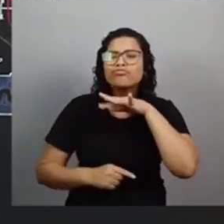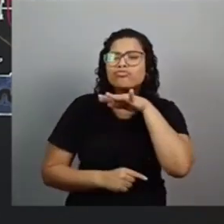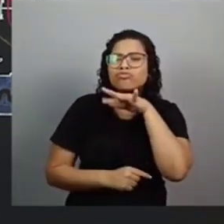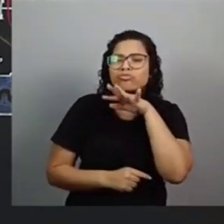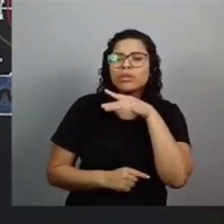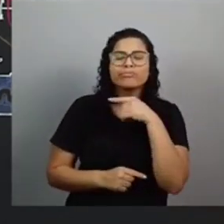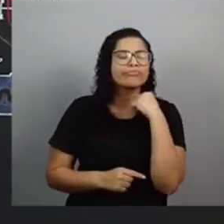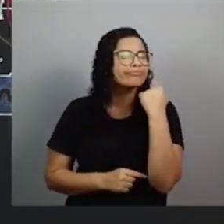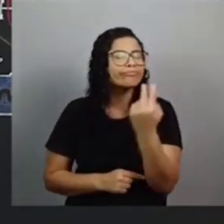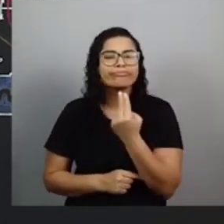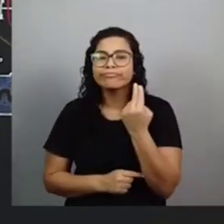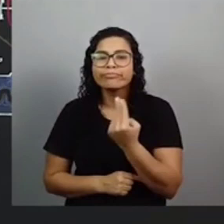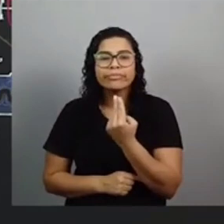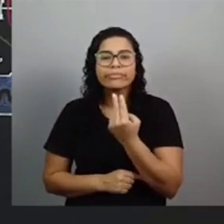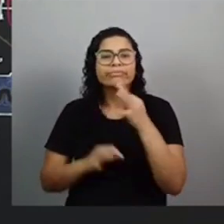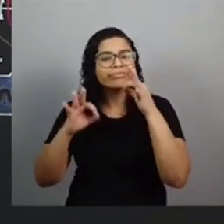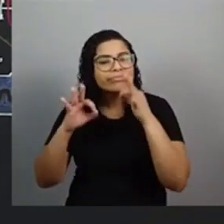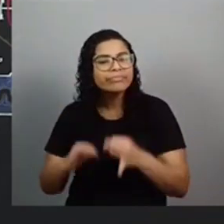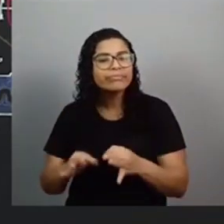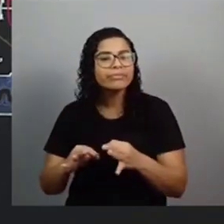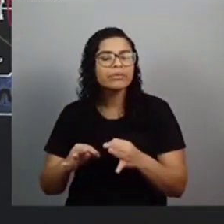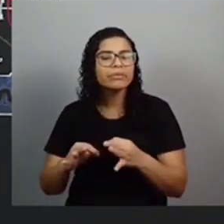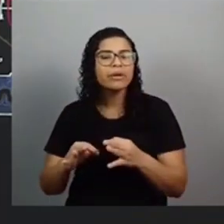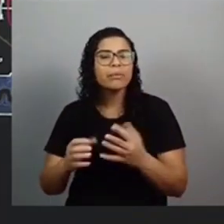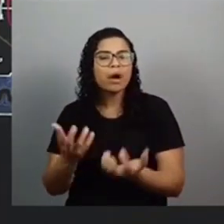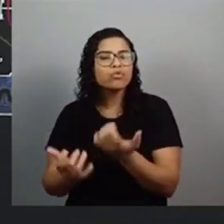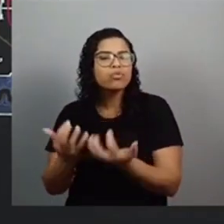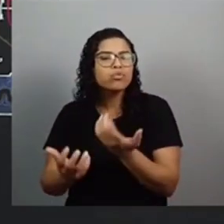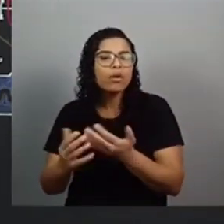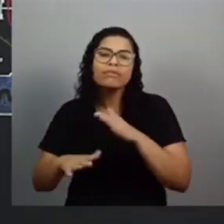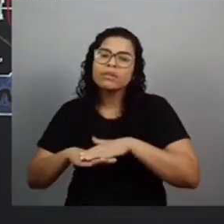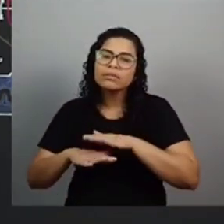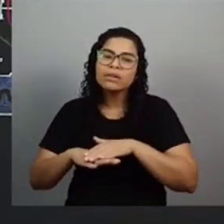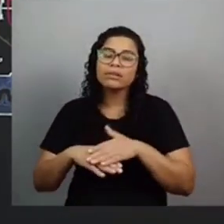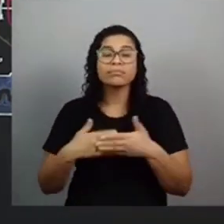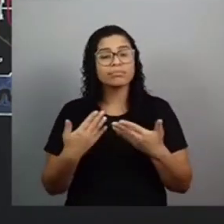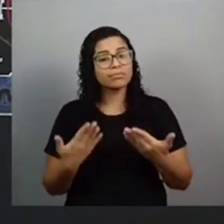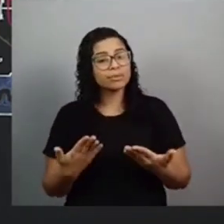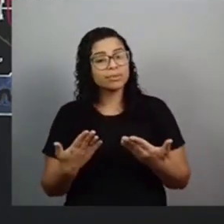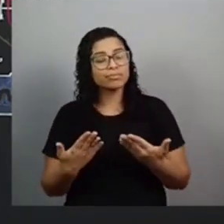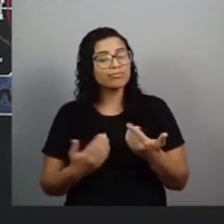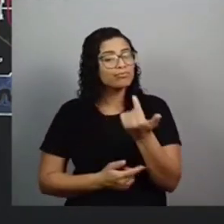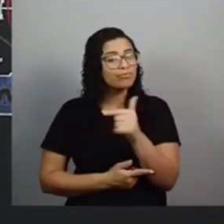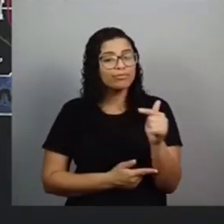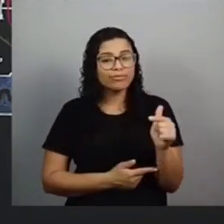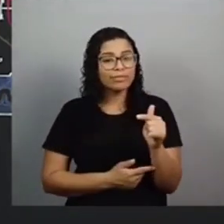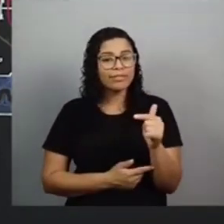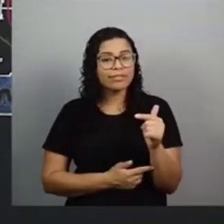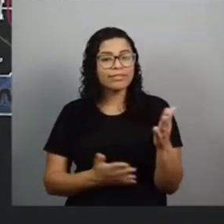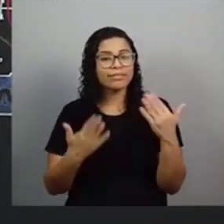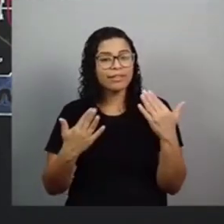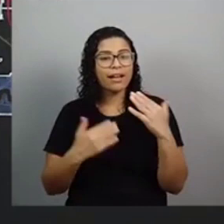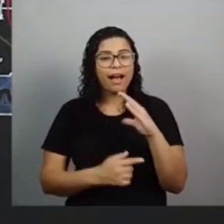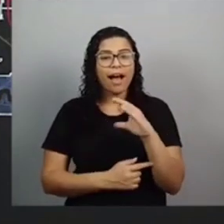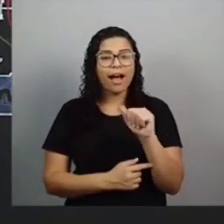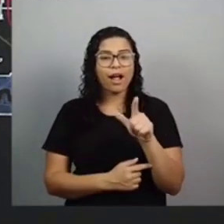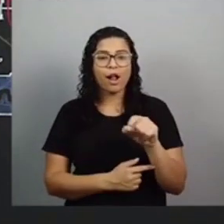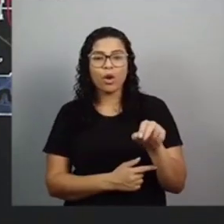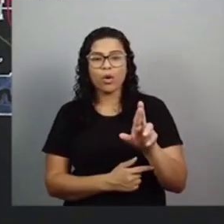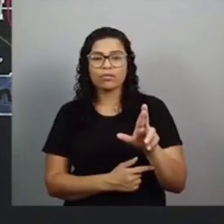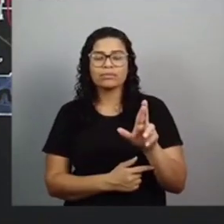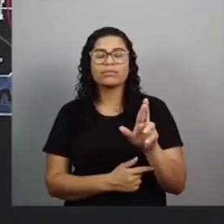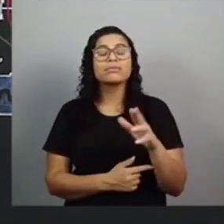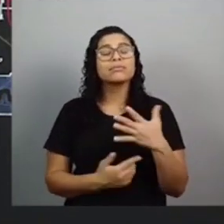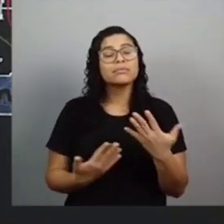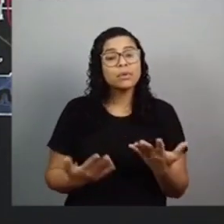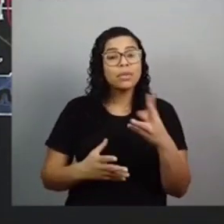a centelha elétrica para queimar tudo. Então, não vai ter fonte quente. Então, tá vendo? Dentro do motor, então, eu vou ter ali